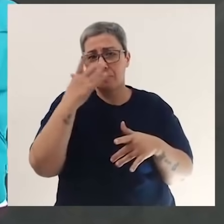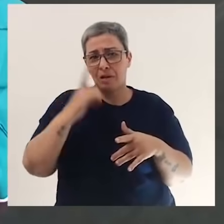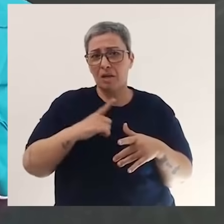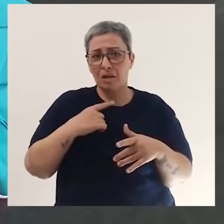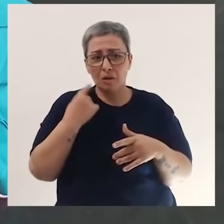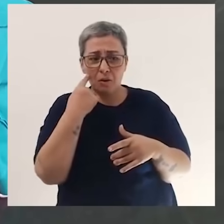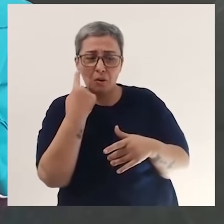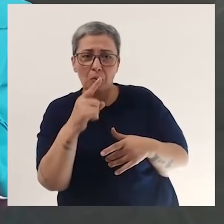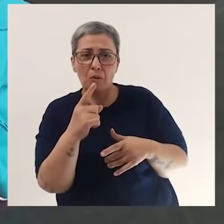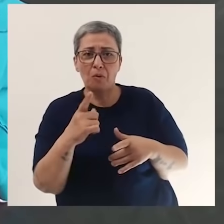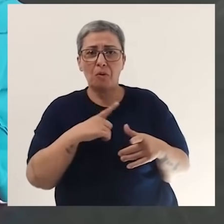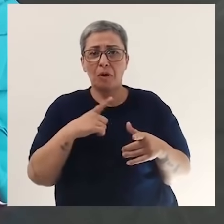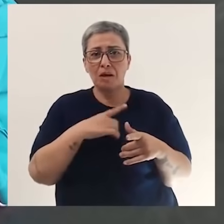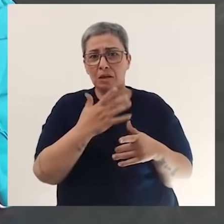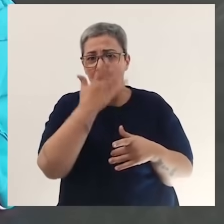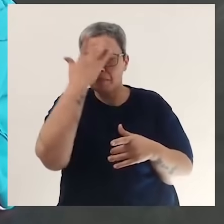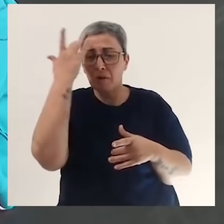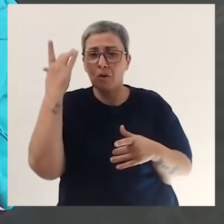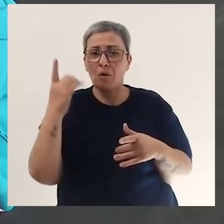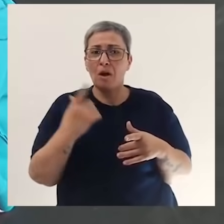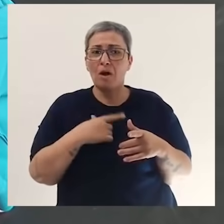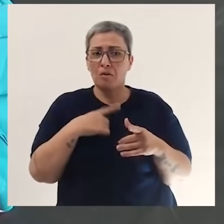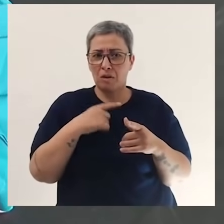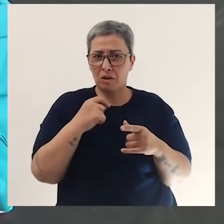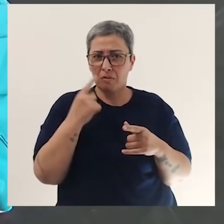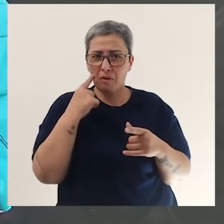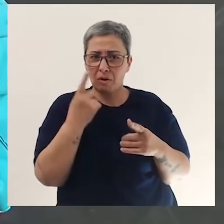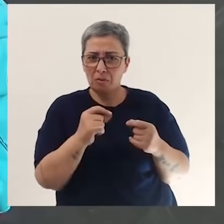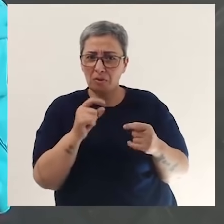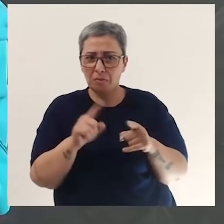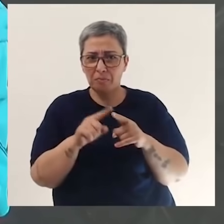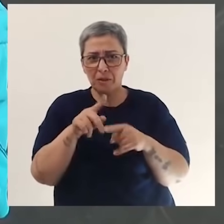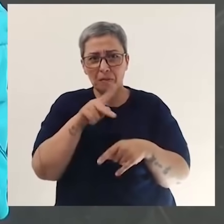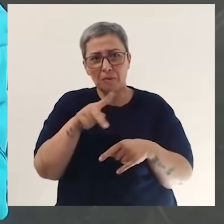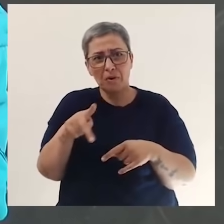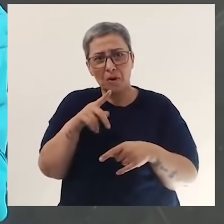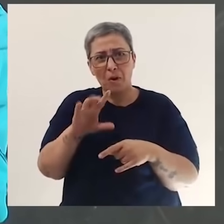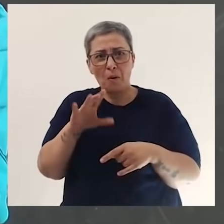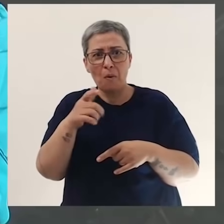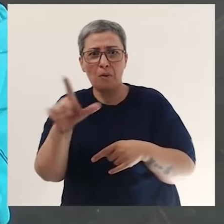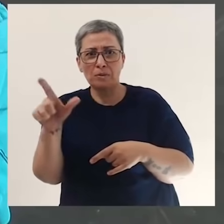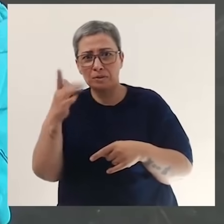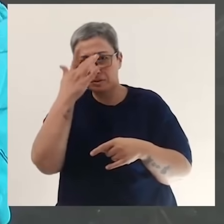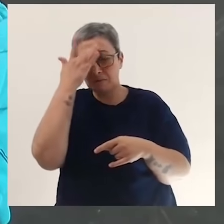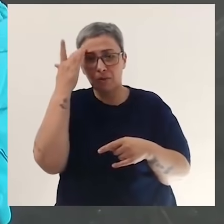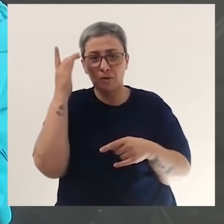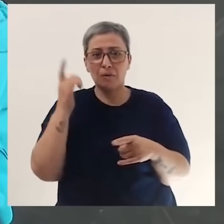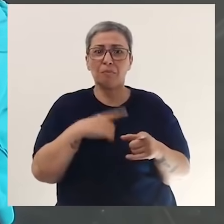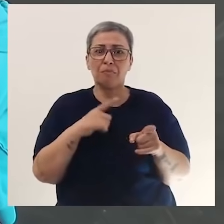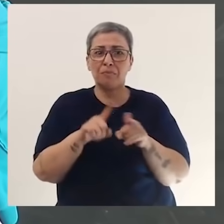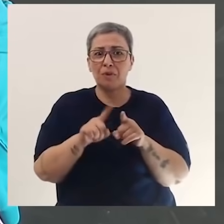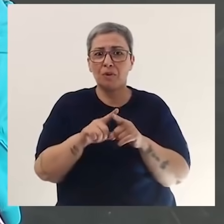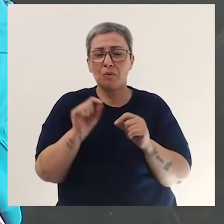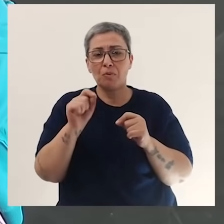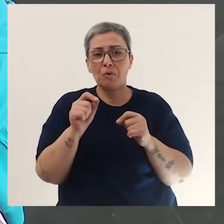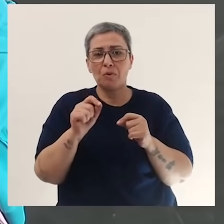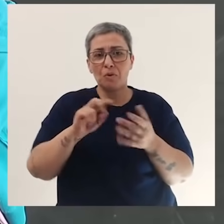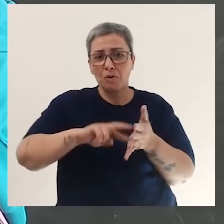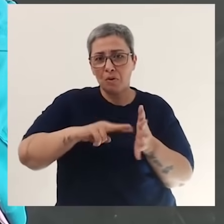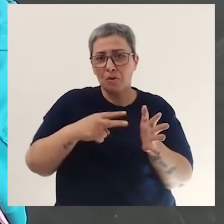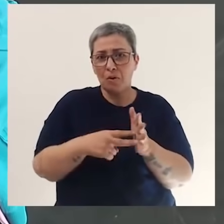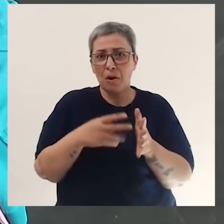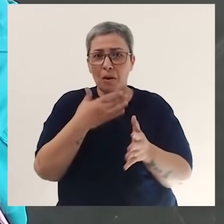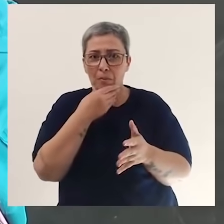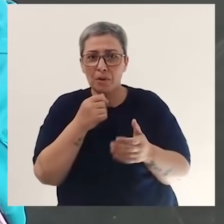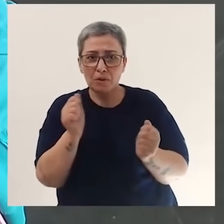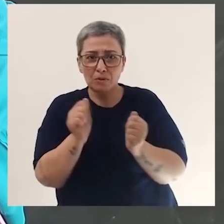com outras pessoas. Você viu a professora com outras pessoas? Você diz com os meninos também?